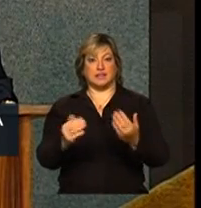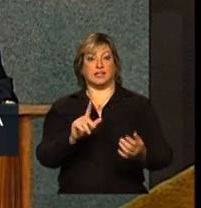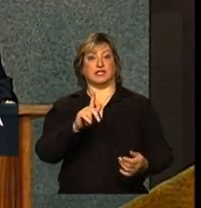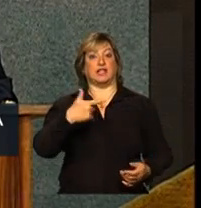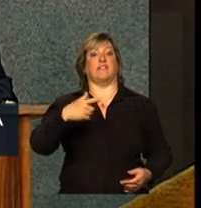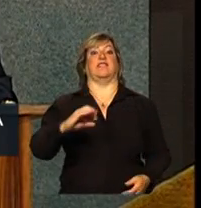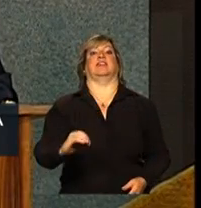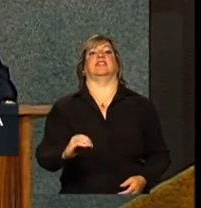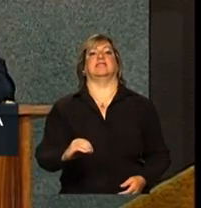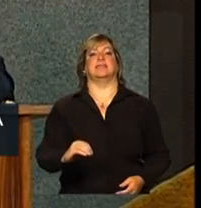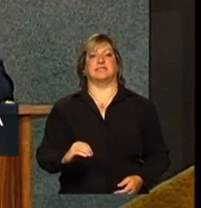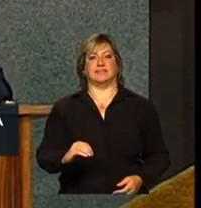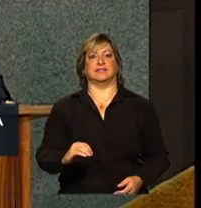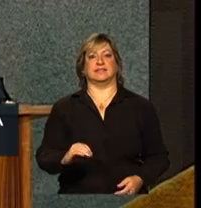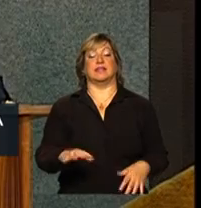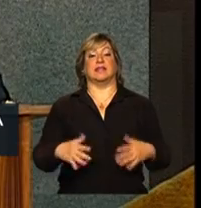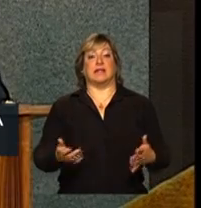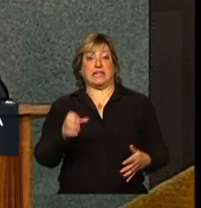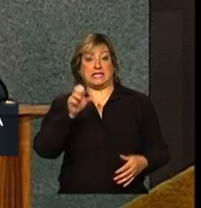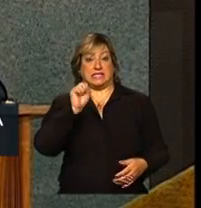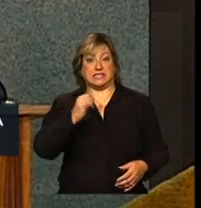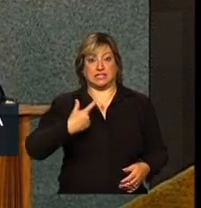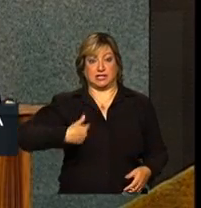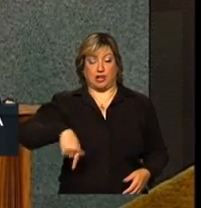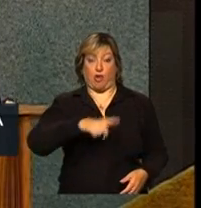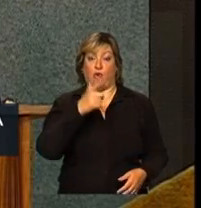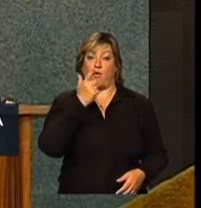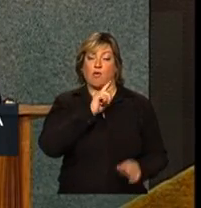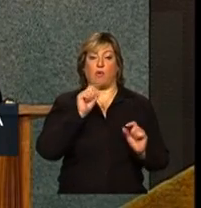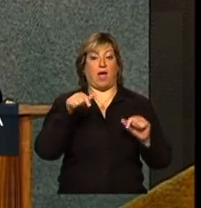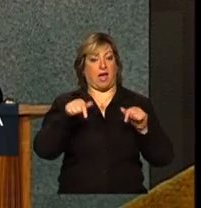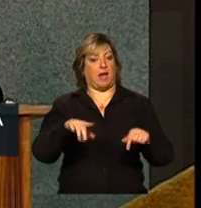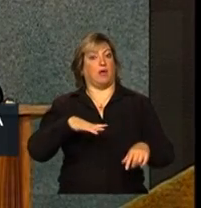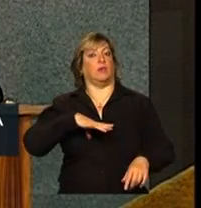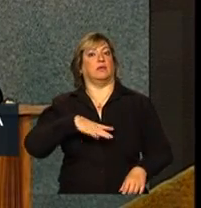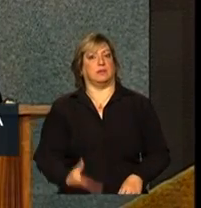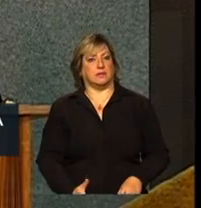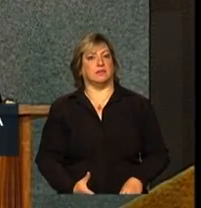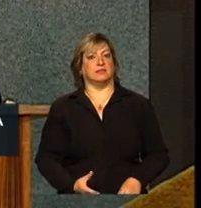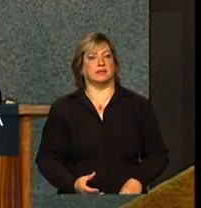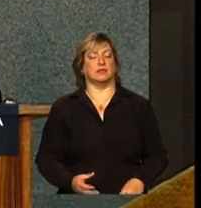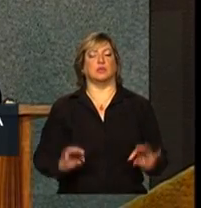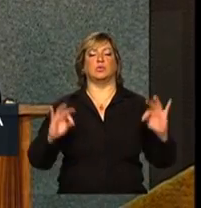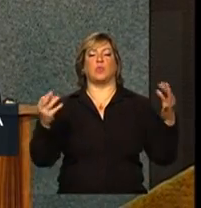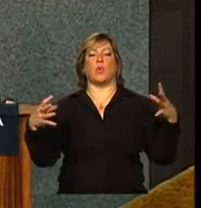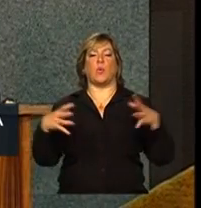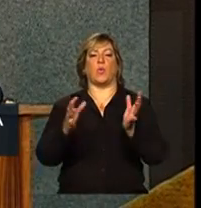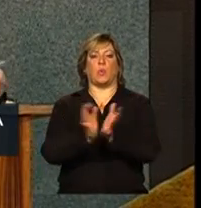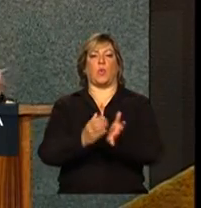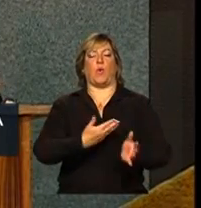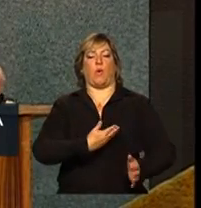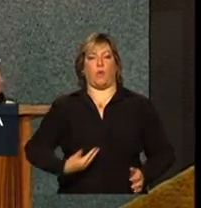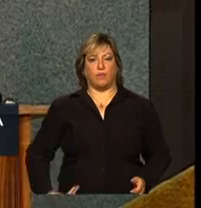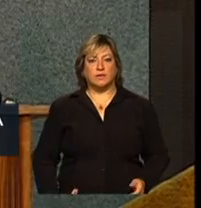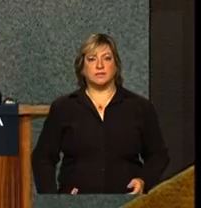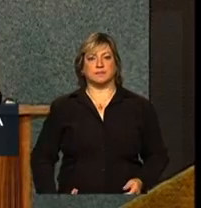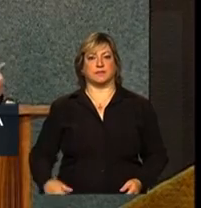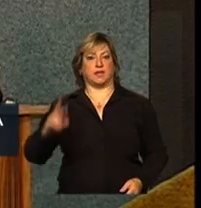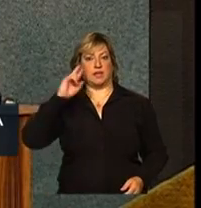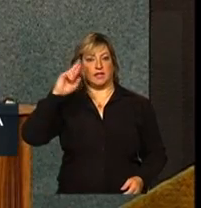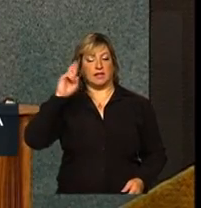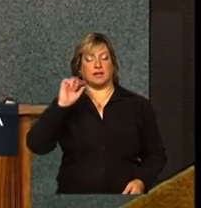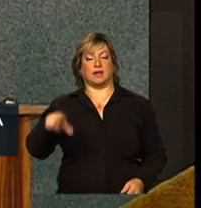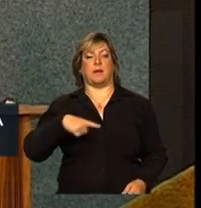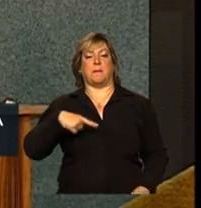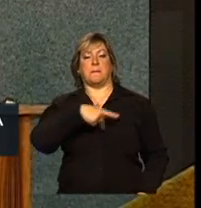G20. E se conseguirmos, e aí é o grande desafio de toda a equipe de governo, liderada pela presidente